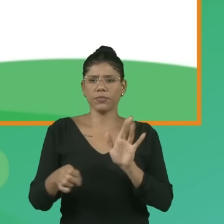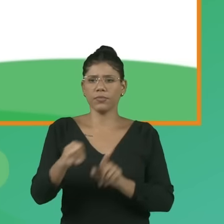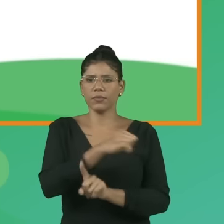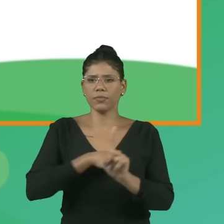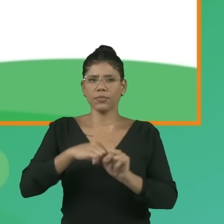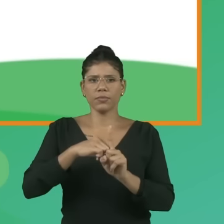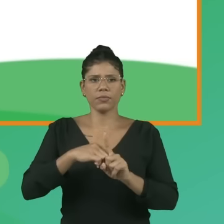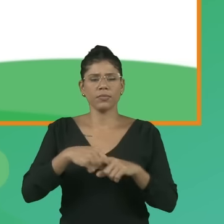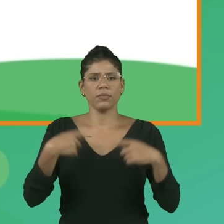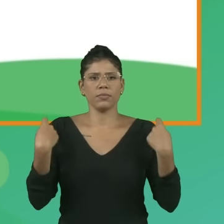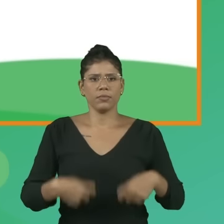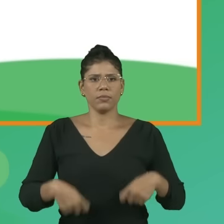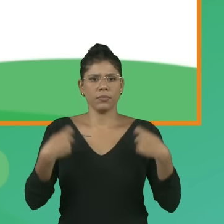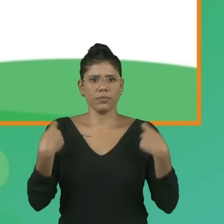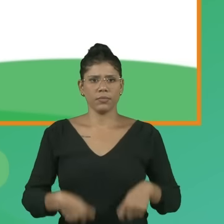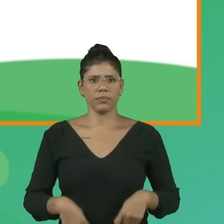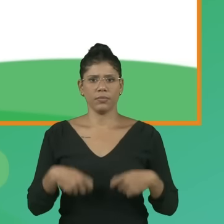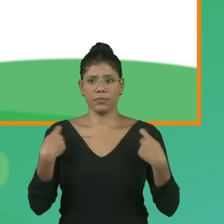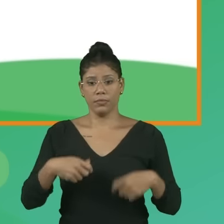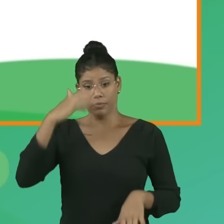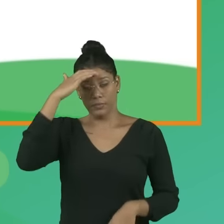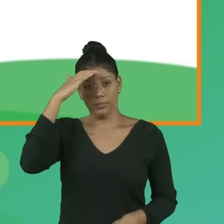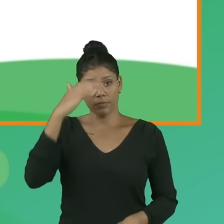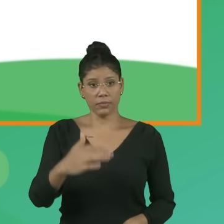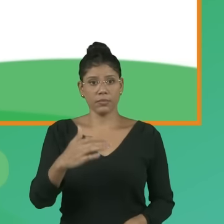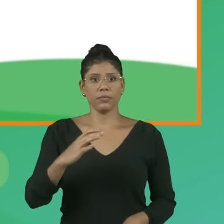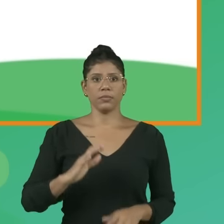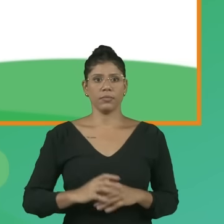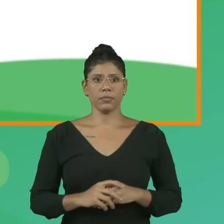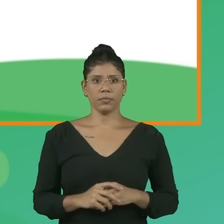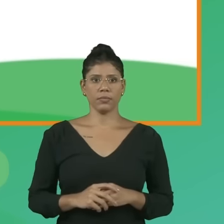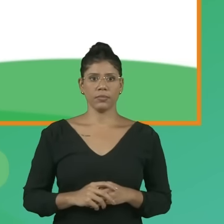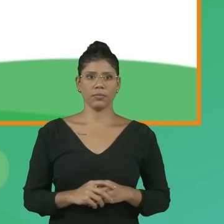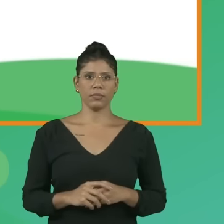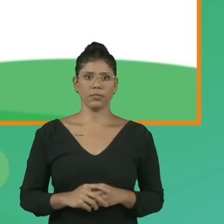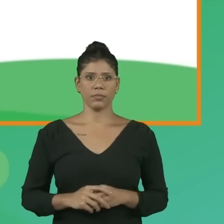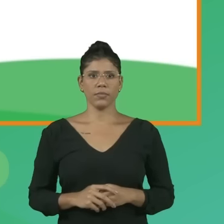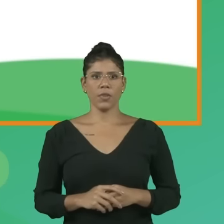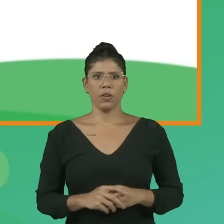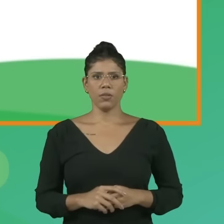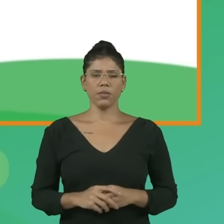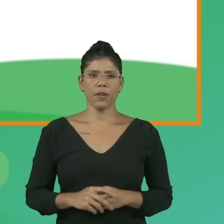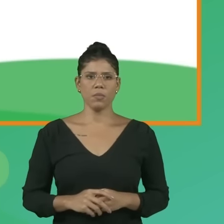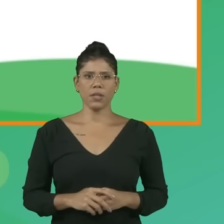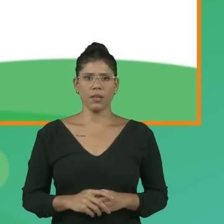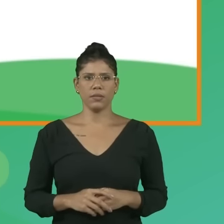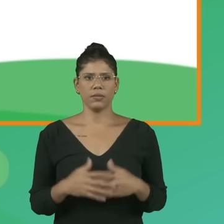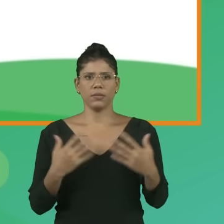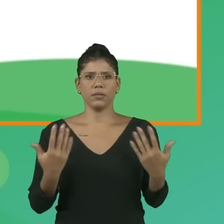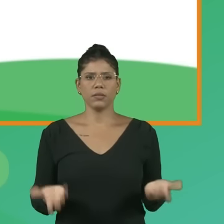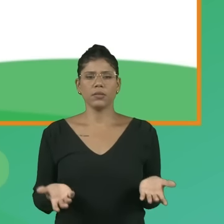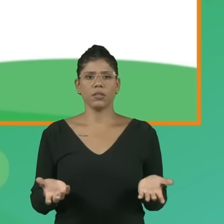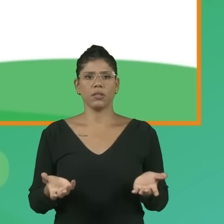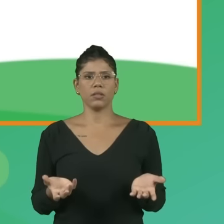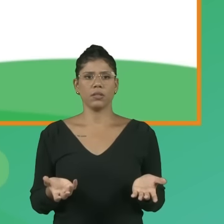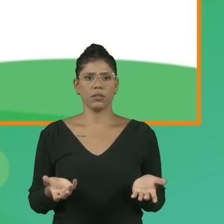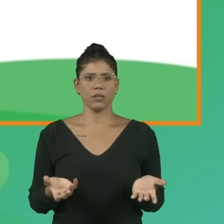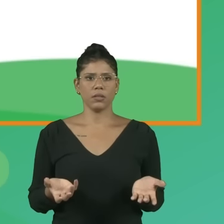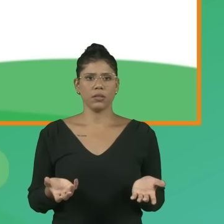têm que cumprir determinados locais que é estabelecido para ela, que ela só pode ser aquilo?